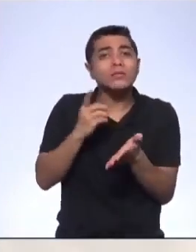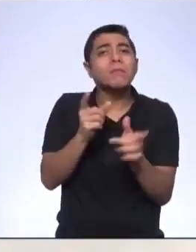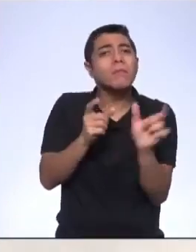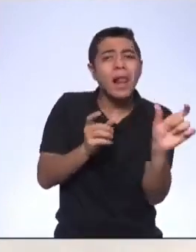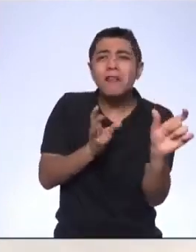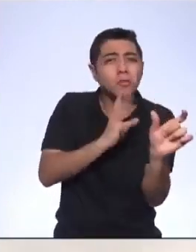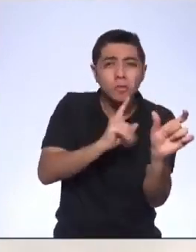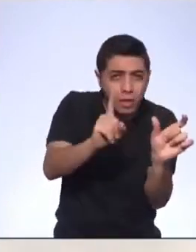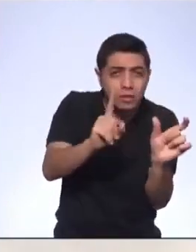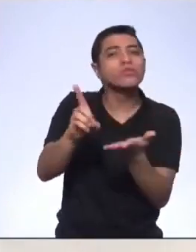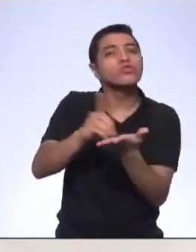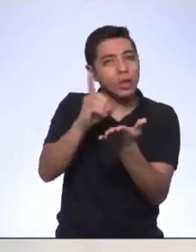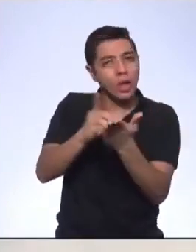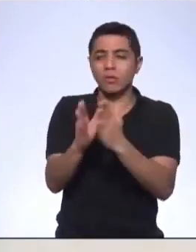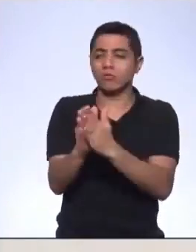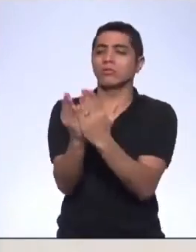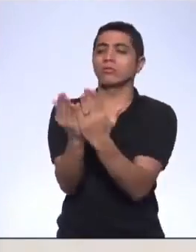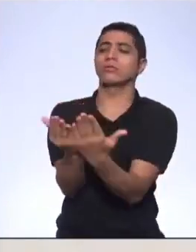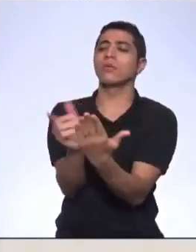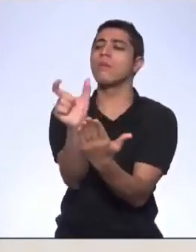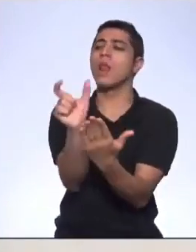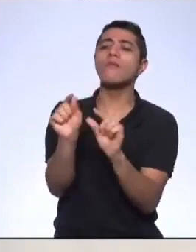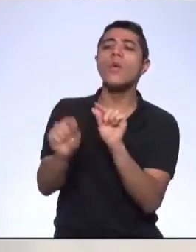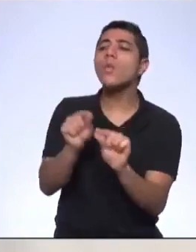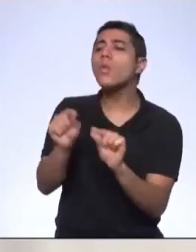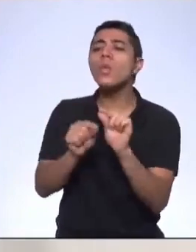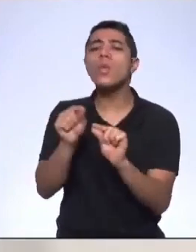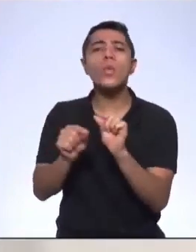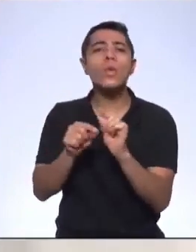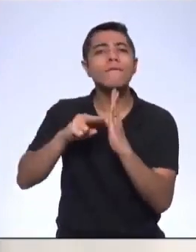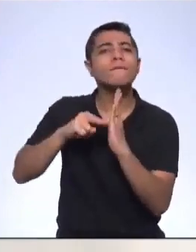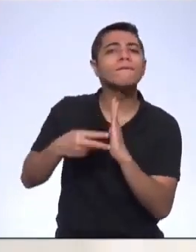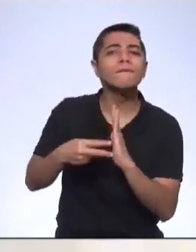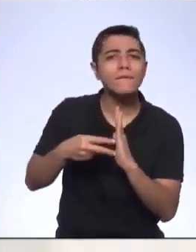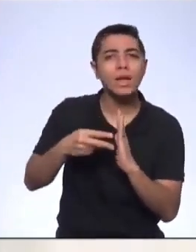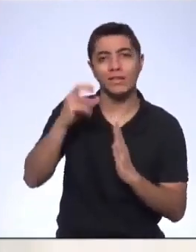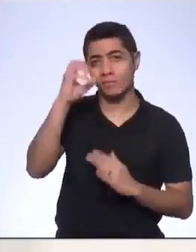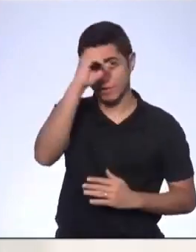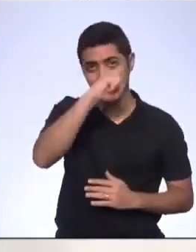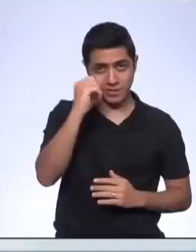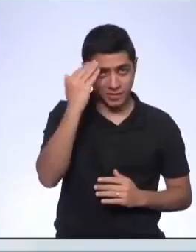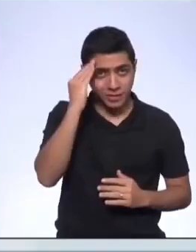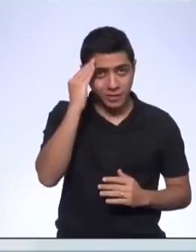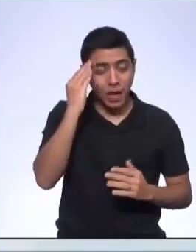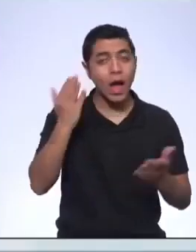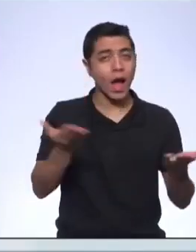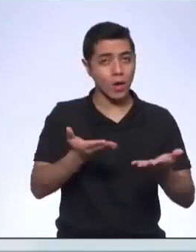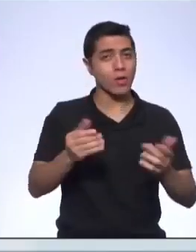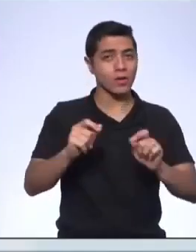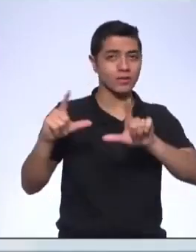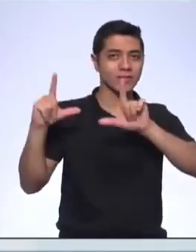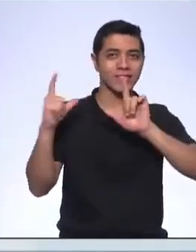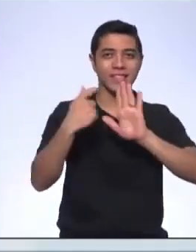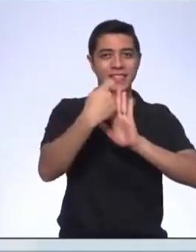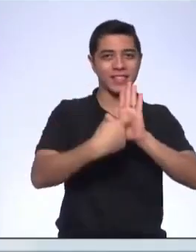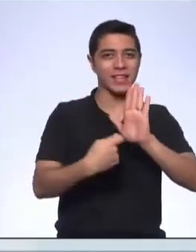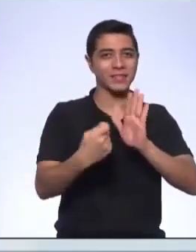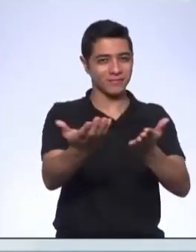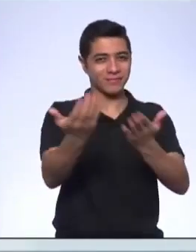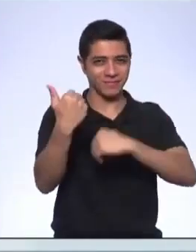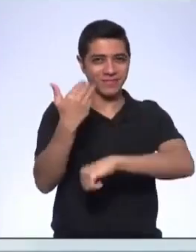dizer, qual é o sentido daquilo. Vamos colocar um texto aí para a gente treinar então, e a gente vai finalizando,